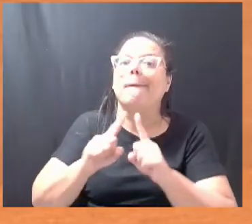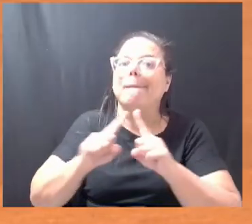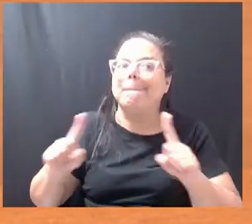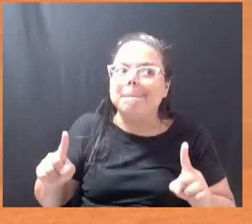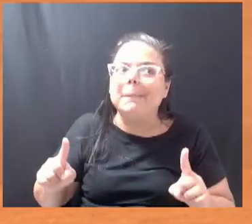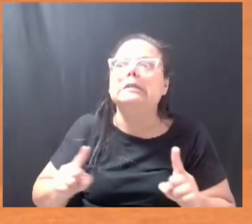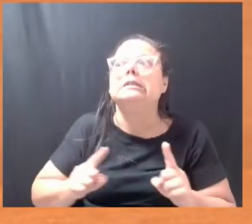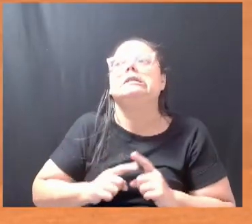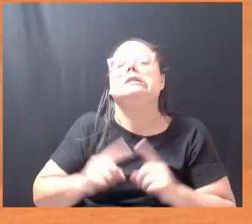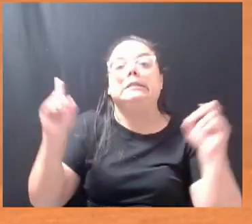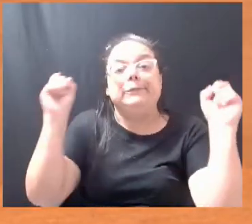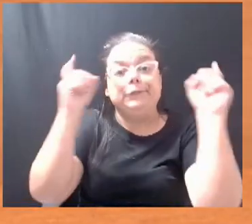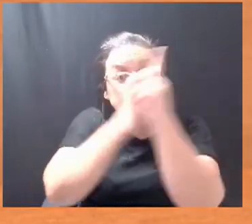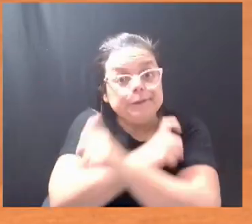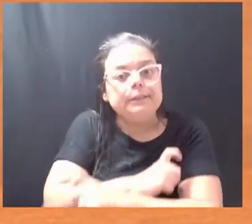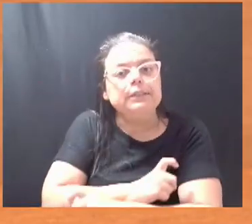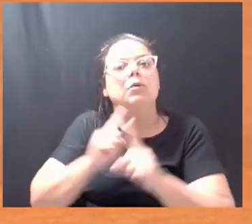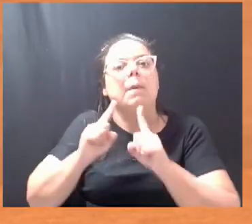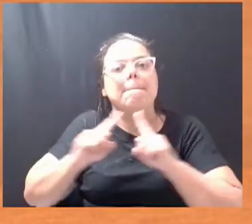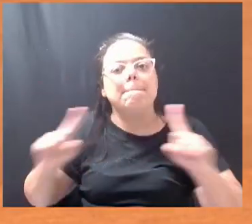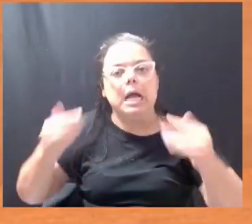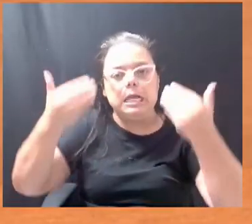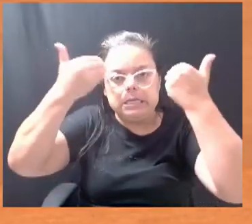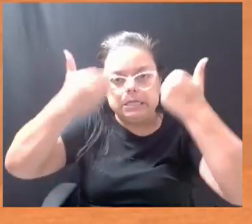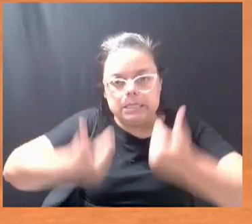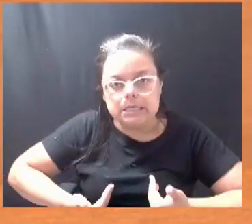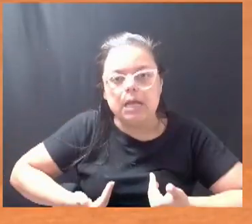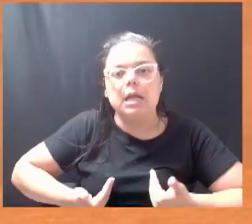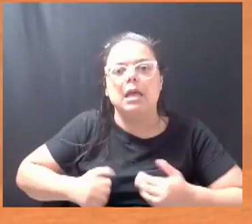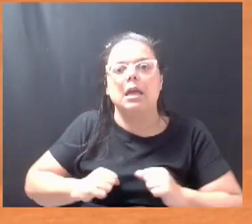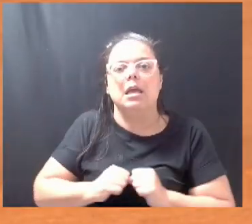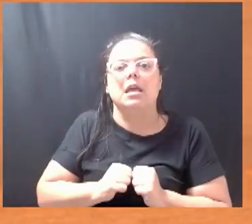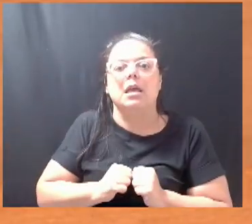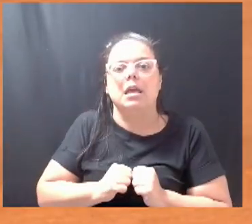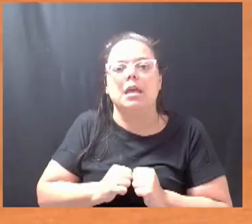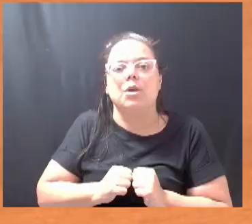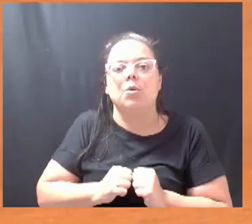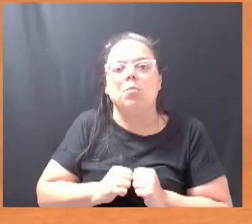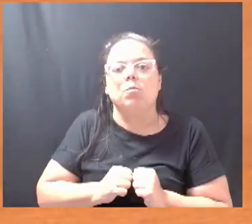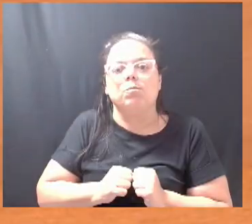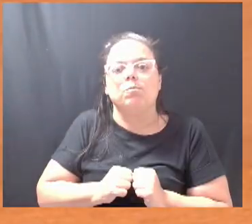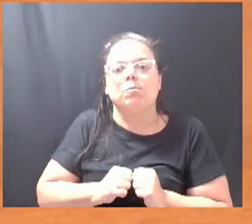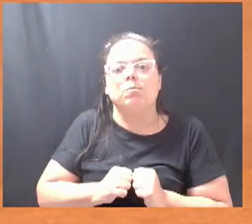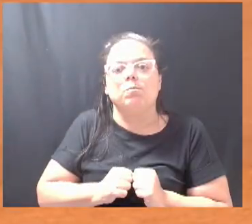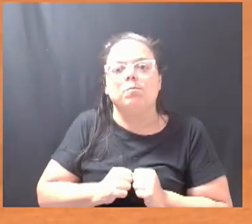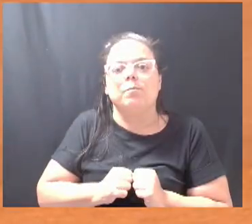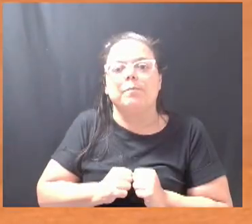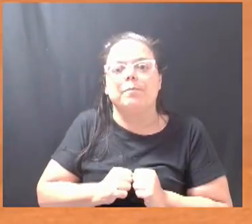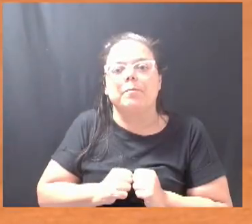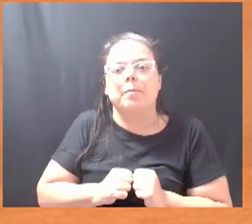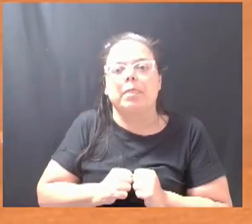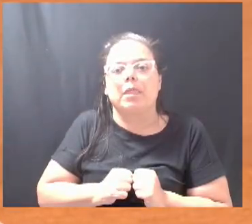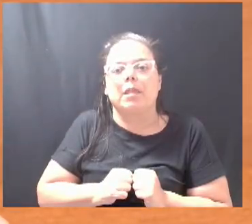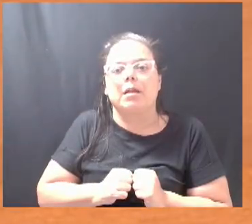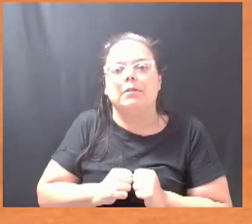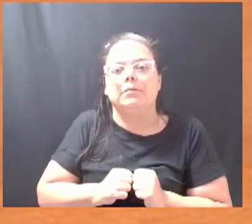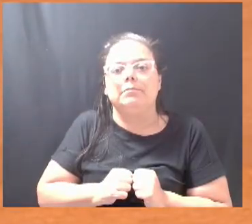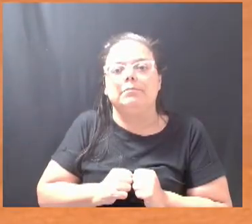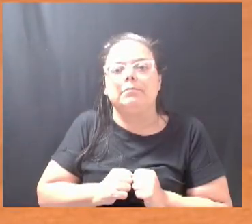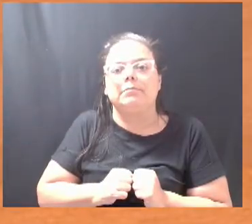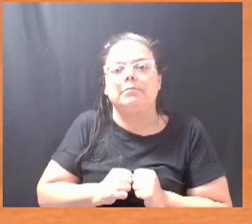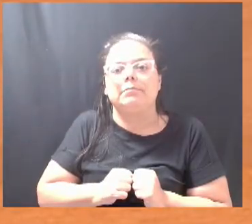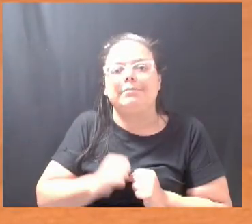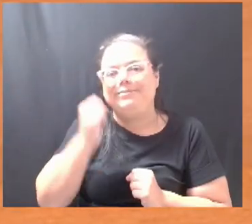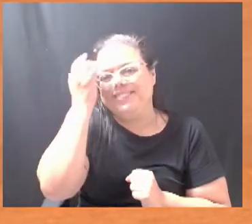fácil, mas eu sou daquela que a vida, né, não é fácil também.